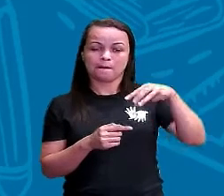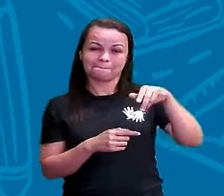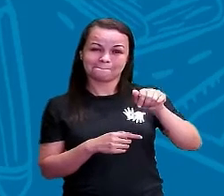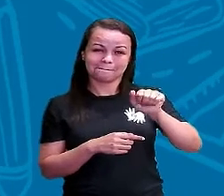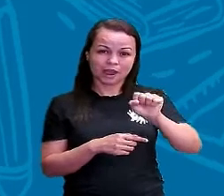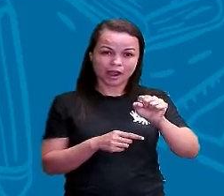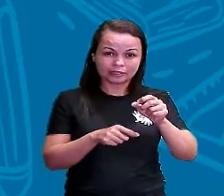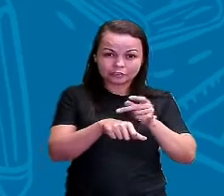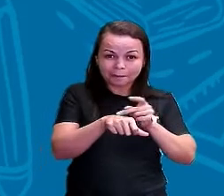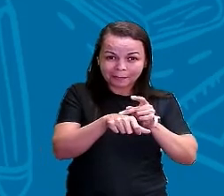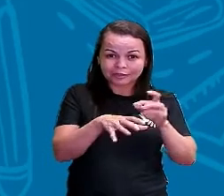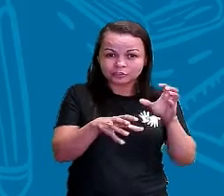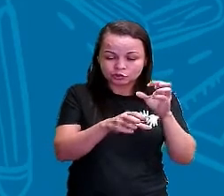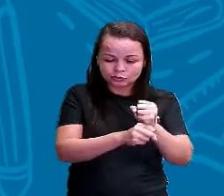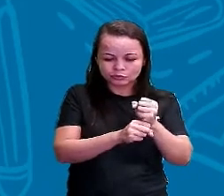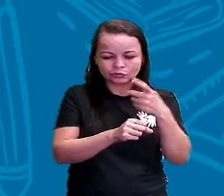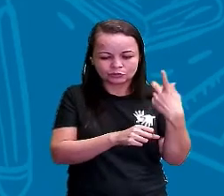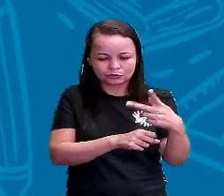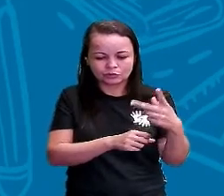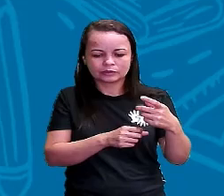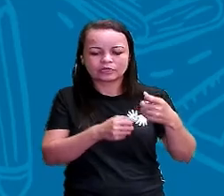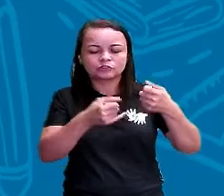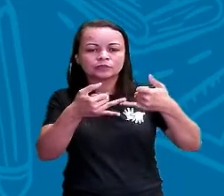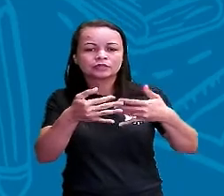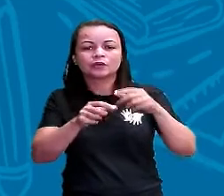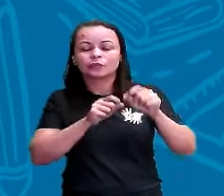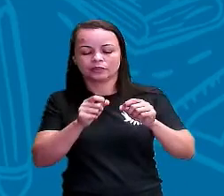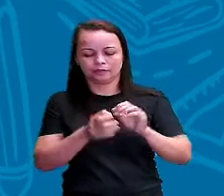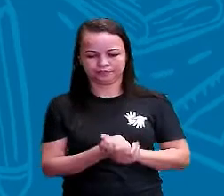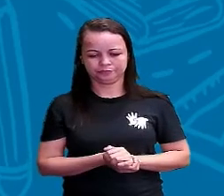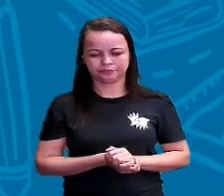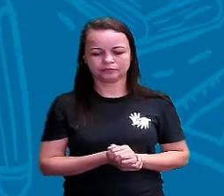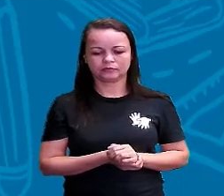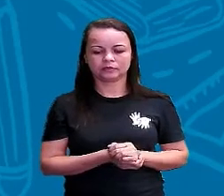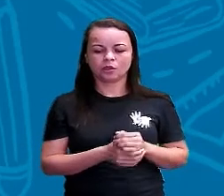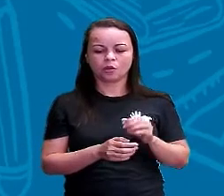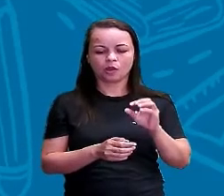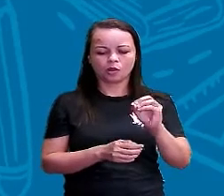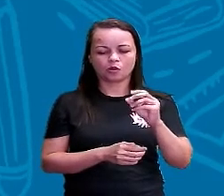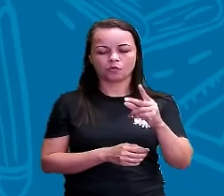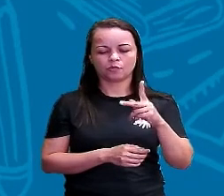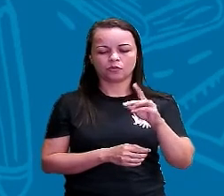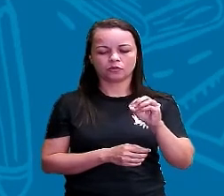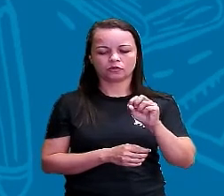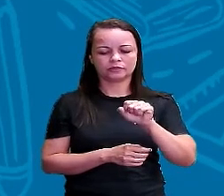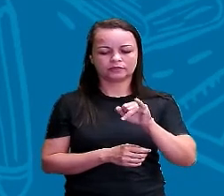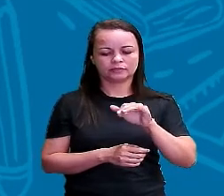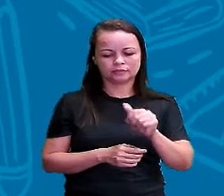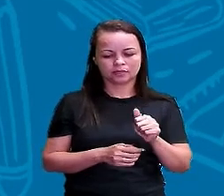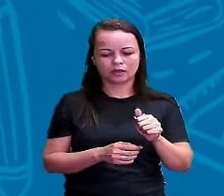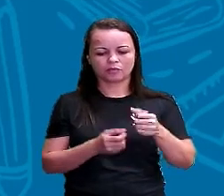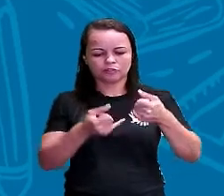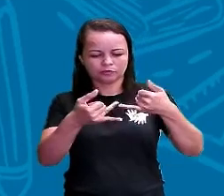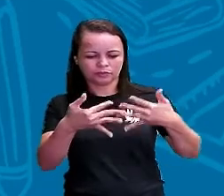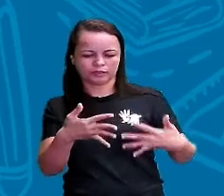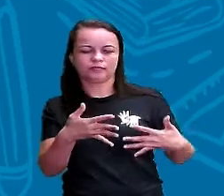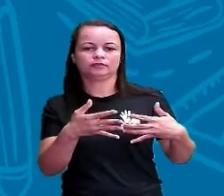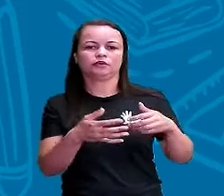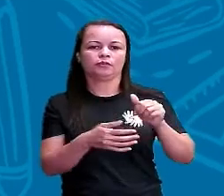Uma oposição, uma explicação, uma adição ou uma alternância?